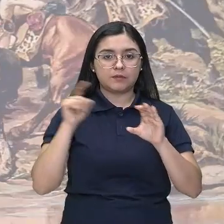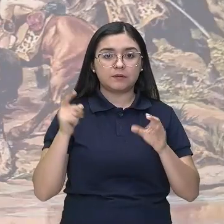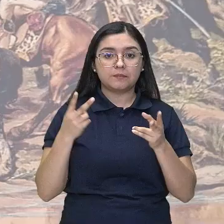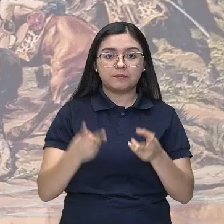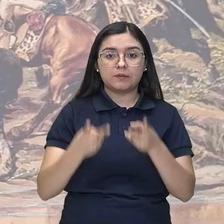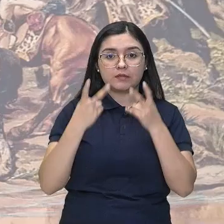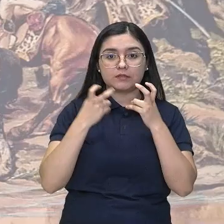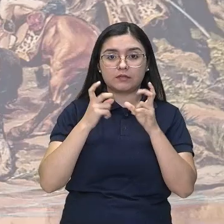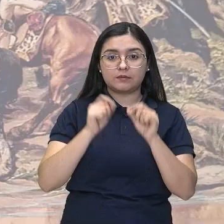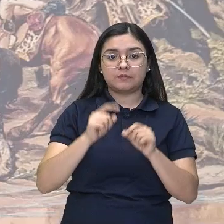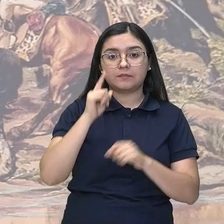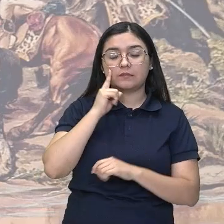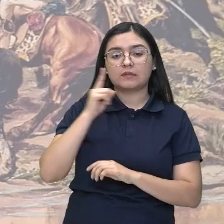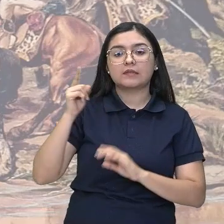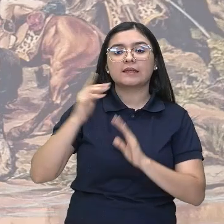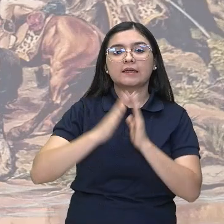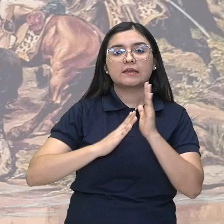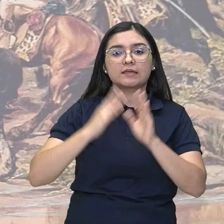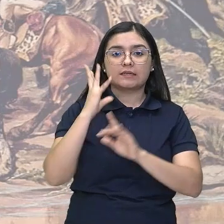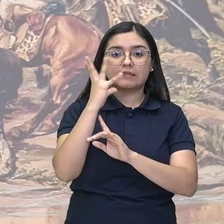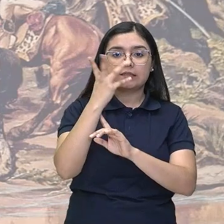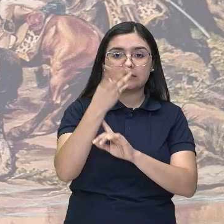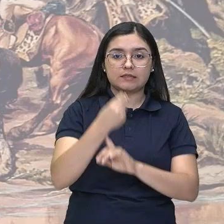um exemplo nas artes plásticas de